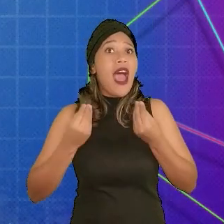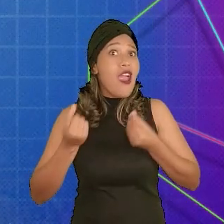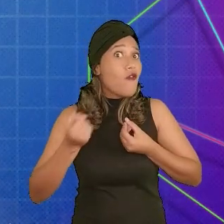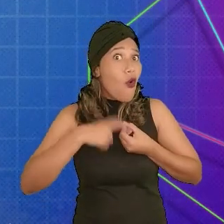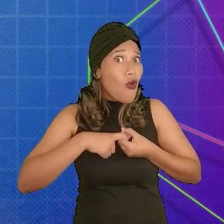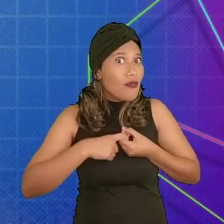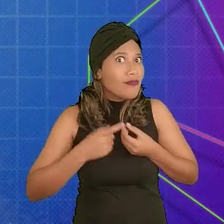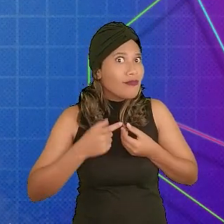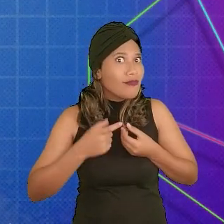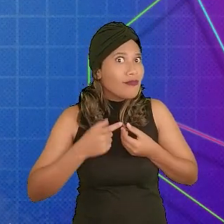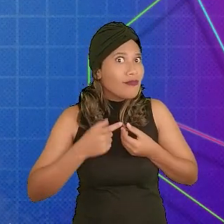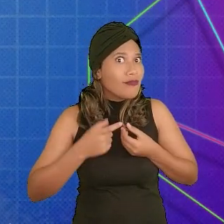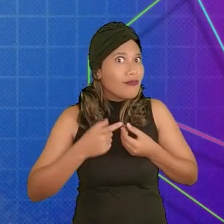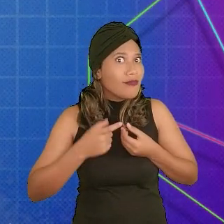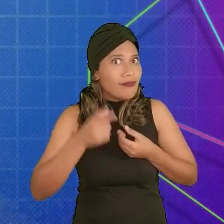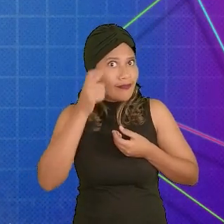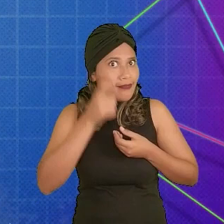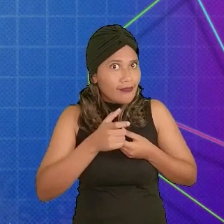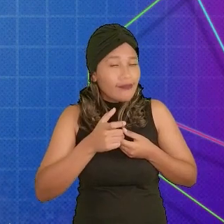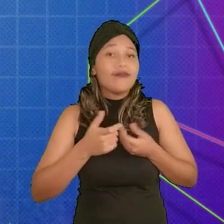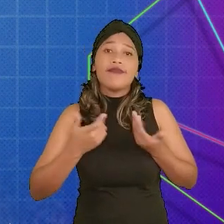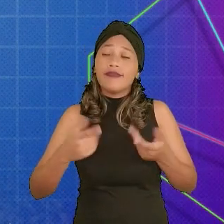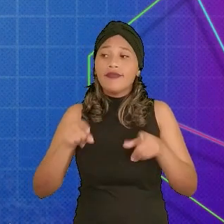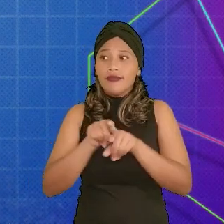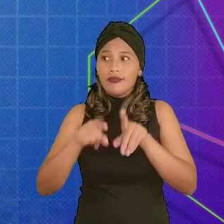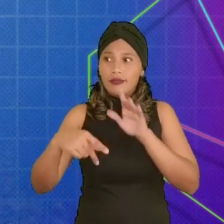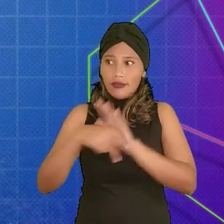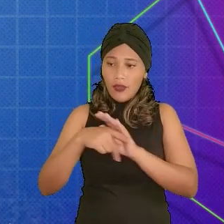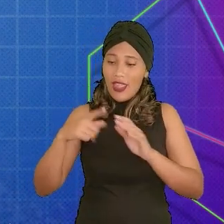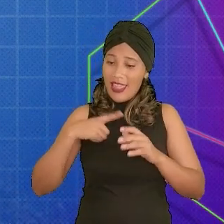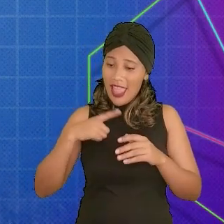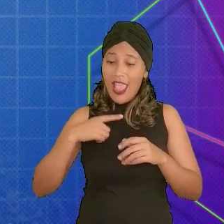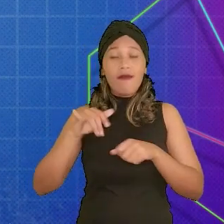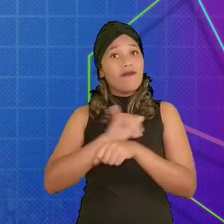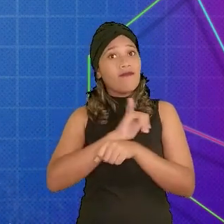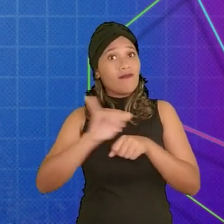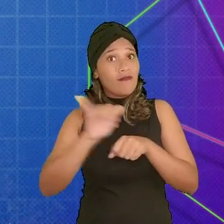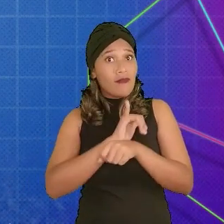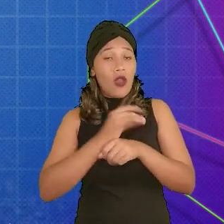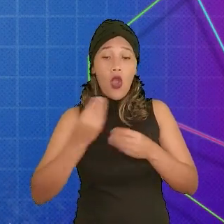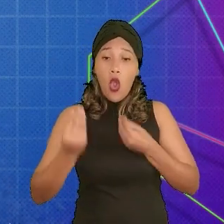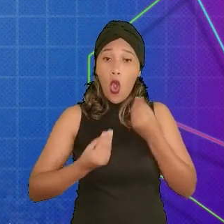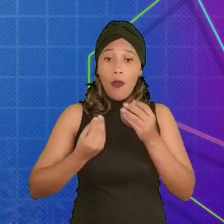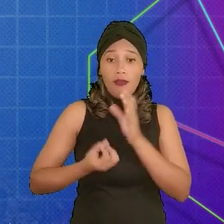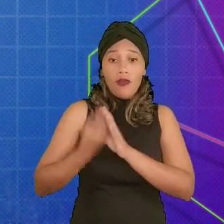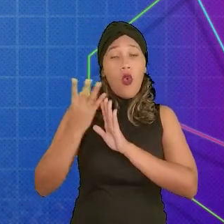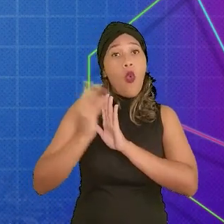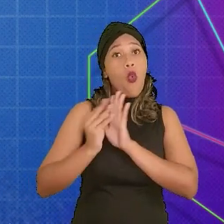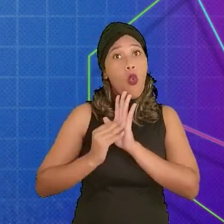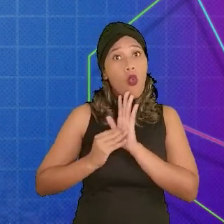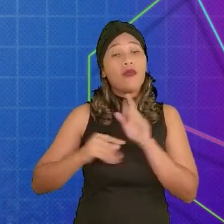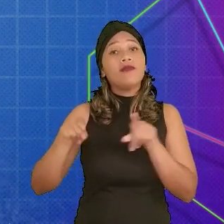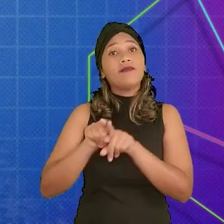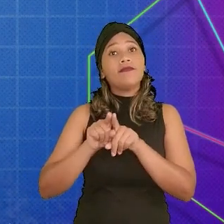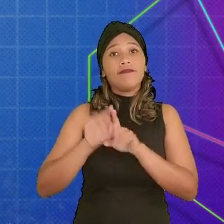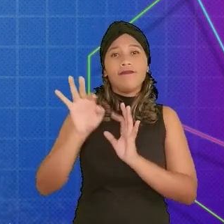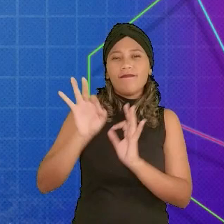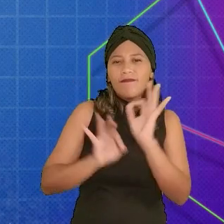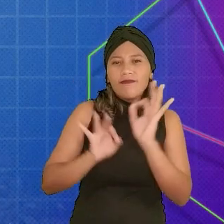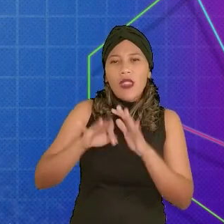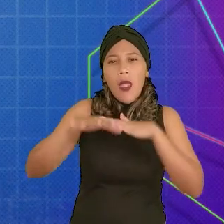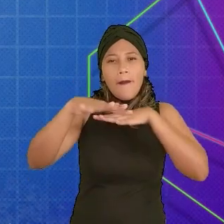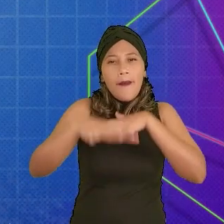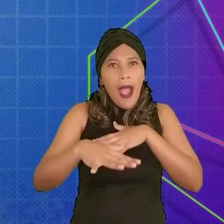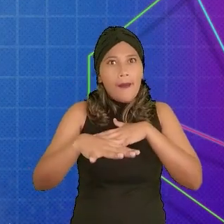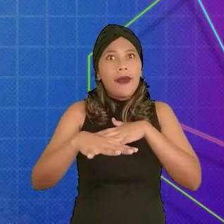Bom, BitChart BitChart. é uma ferramenta muito útil, tanto para ajudar a desenvolver o conteúdo, quanto para planejar um